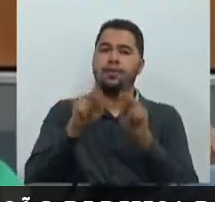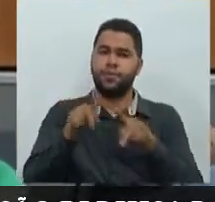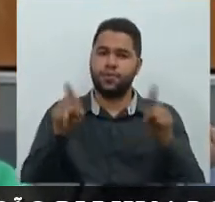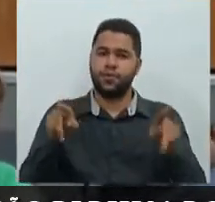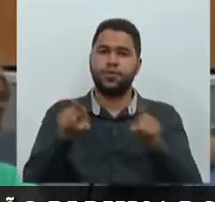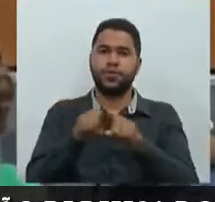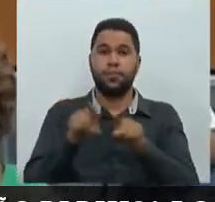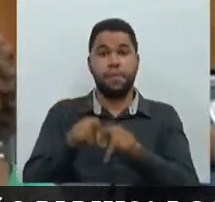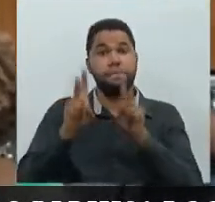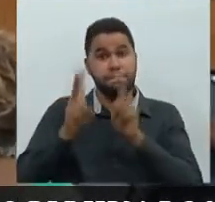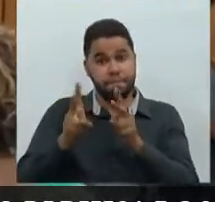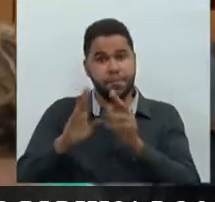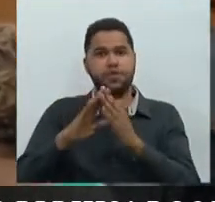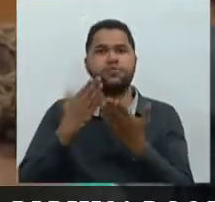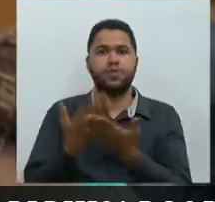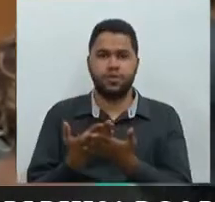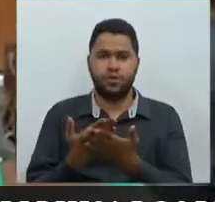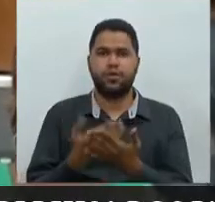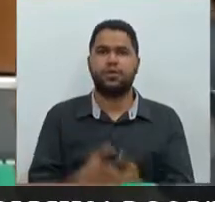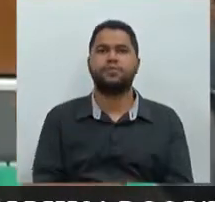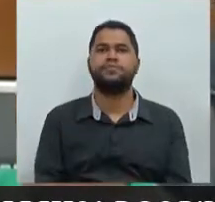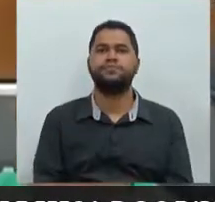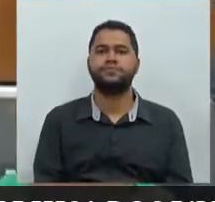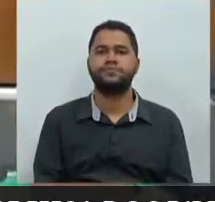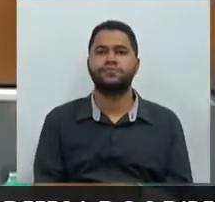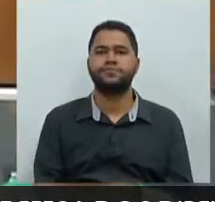da mesma escola estadual, professor Arão Reis.